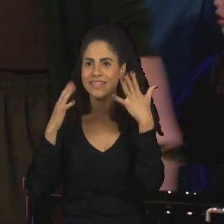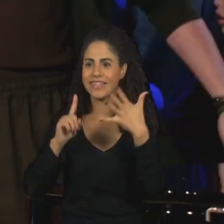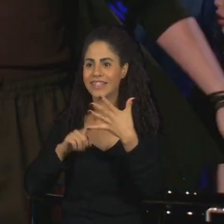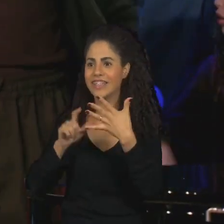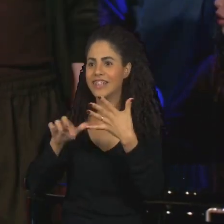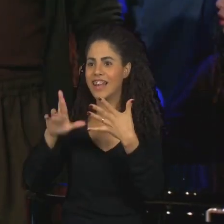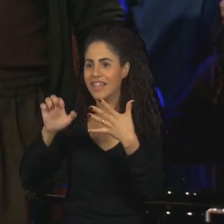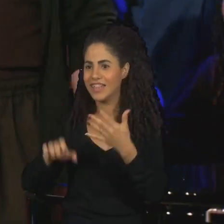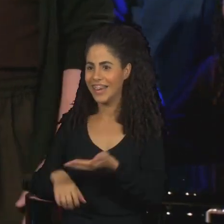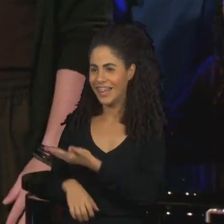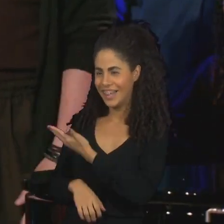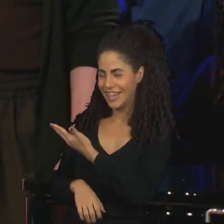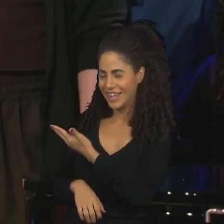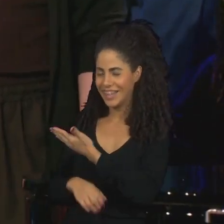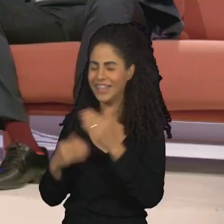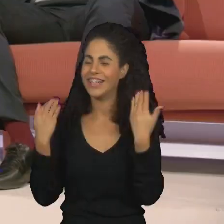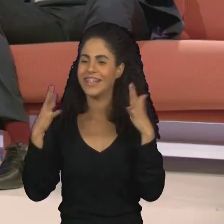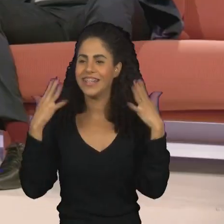André Torquato